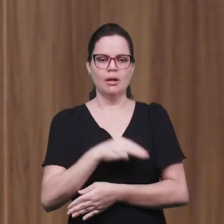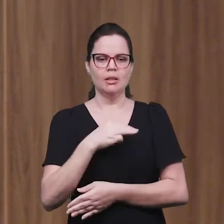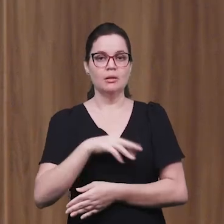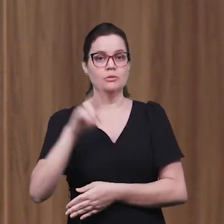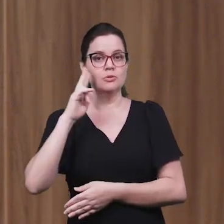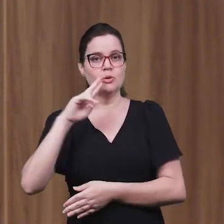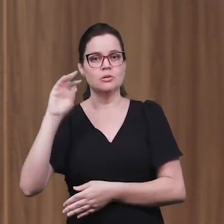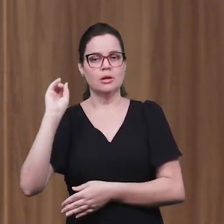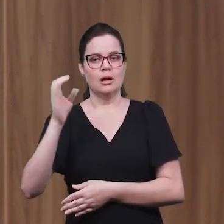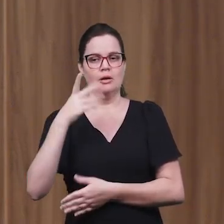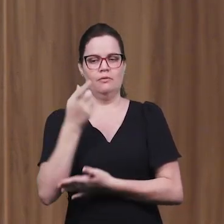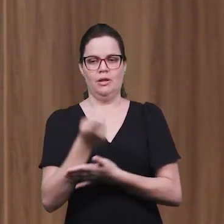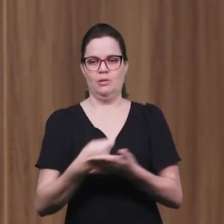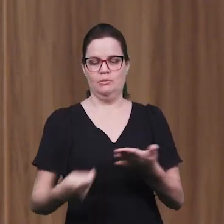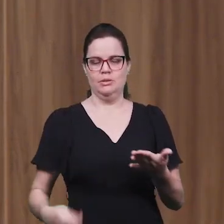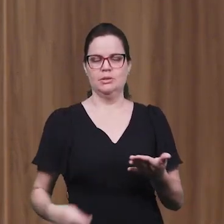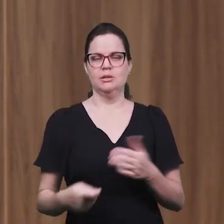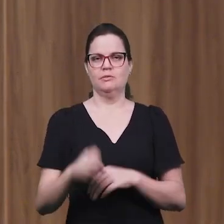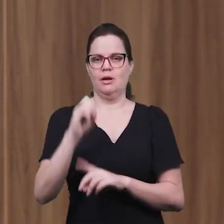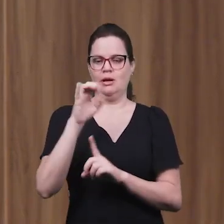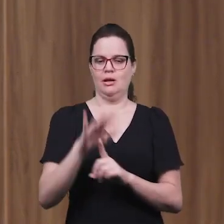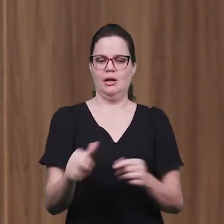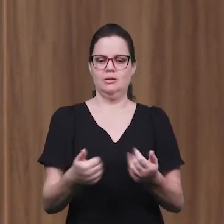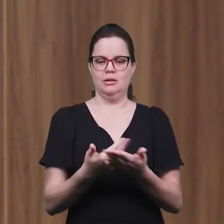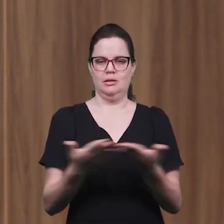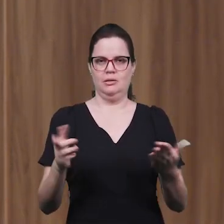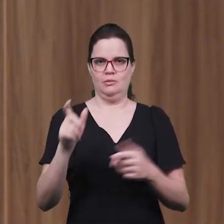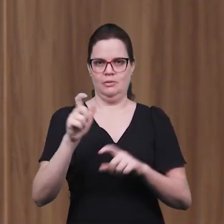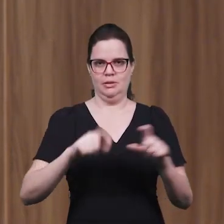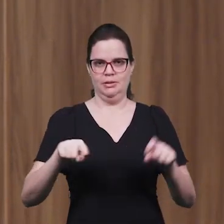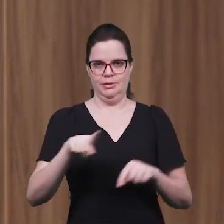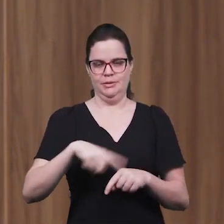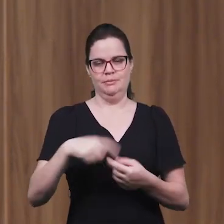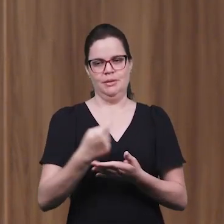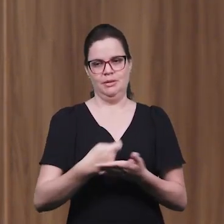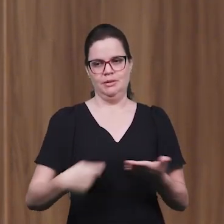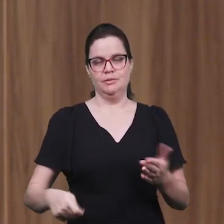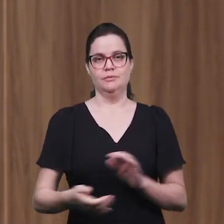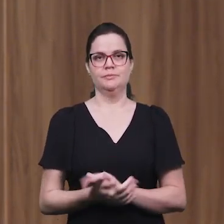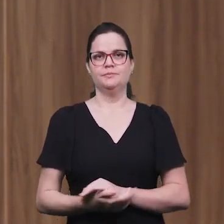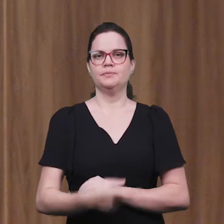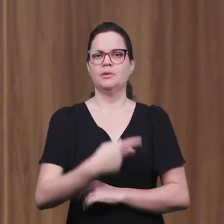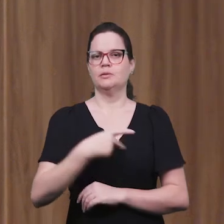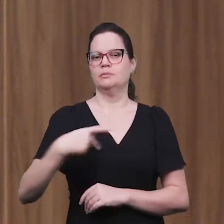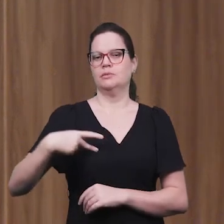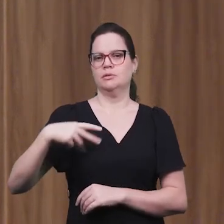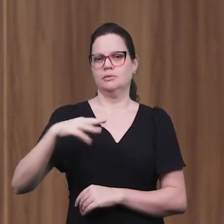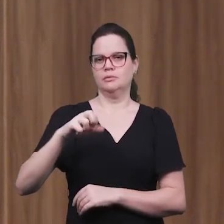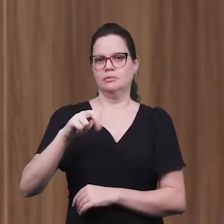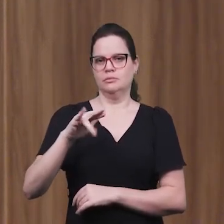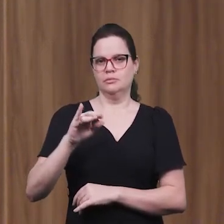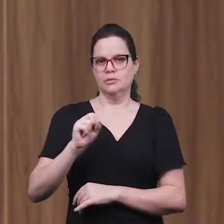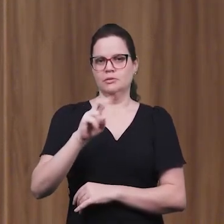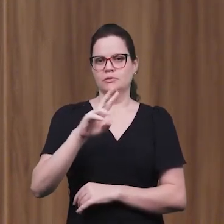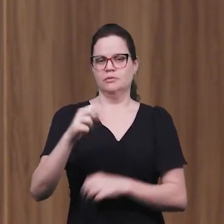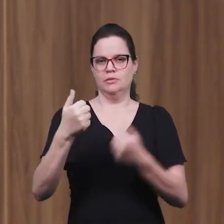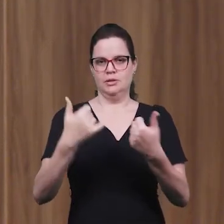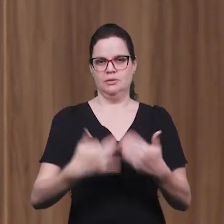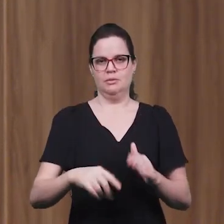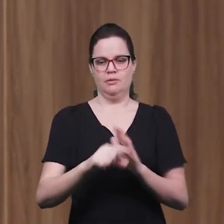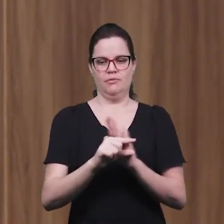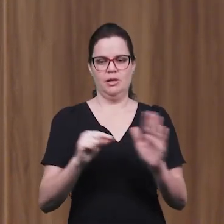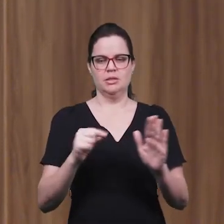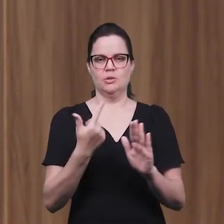graça para escrever dessa forma. O pastor Marcos Alberto agora ele vai dar sequência nos outros versículos,